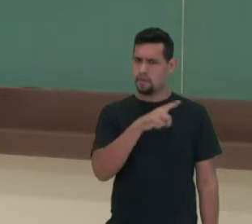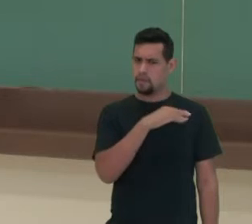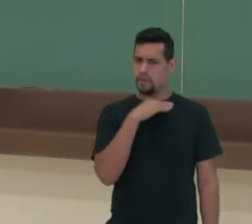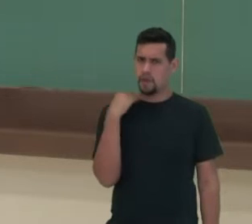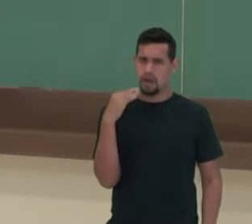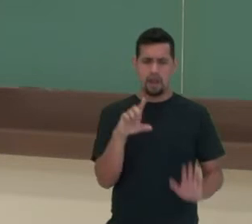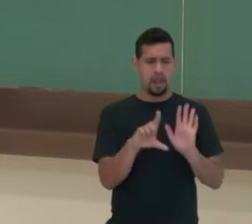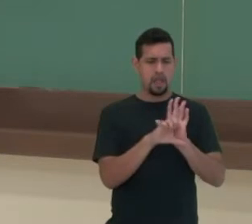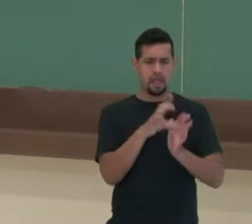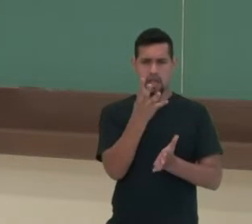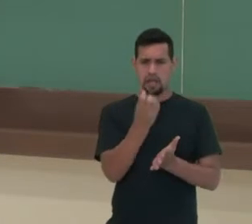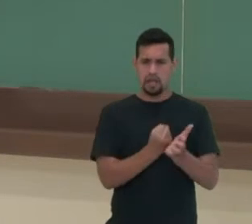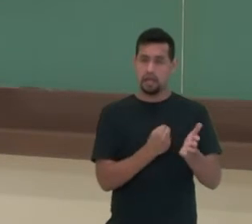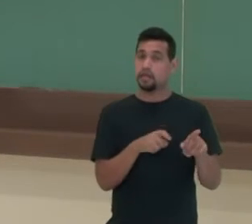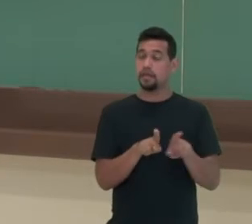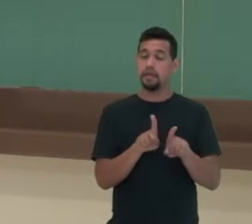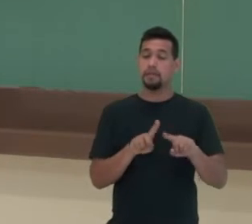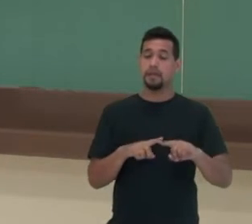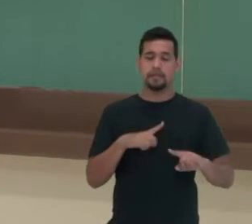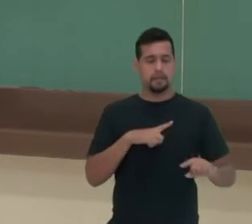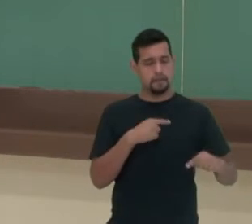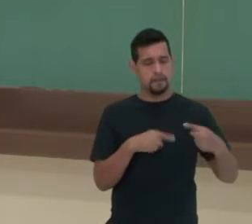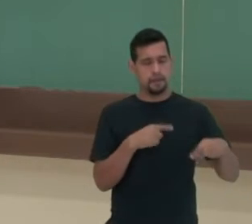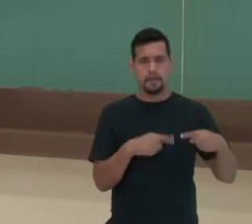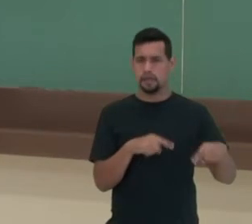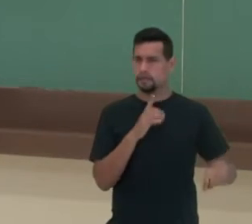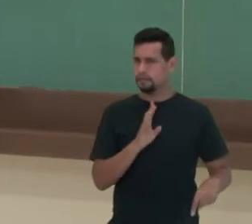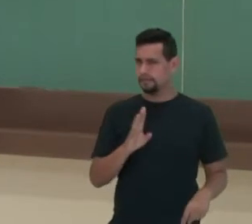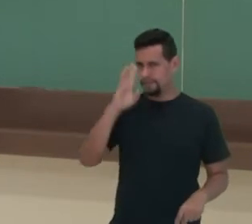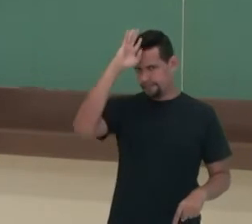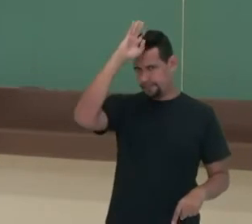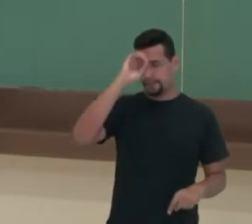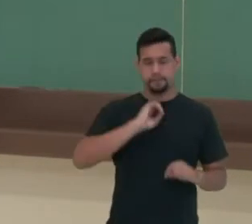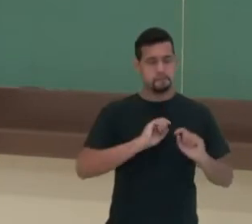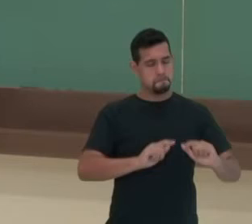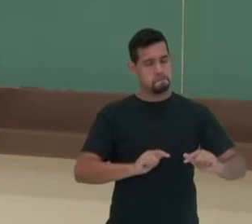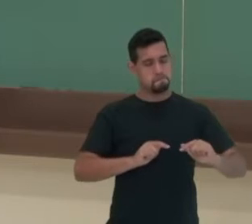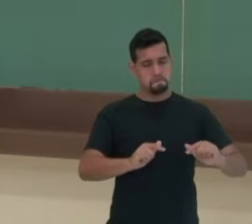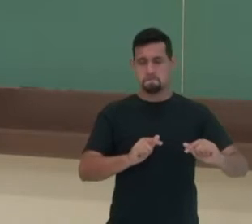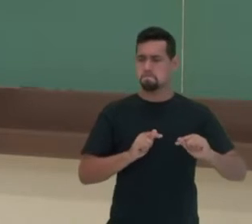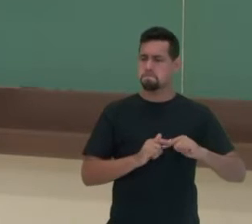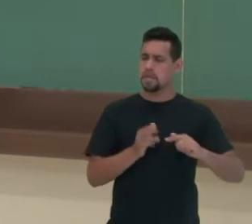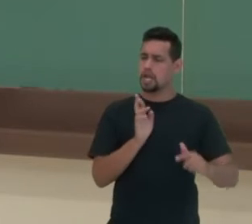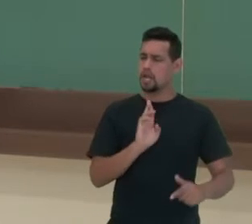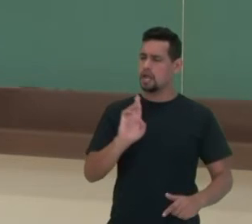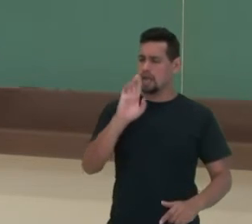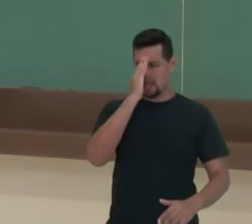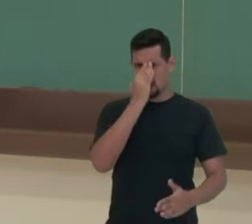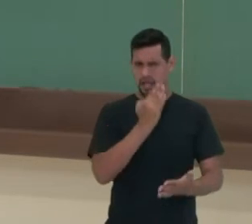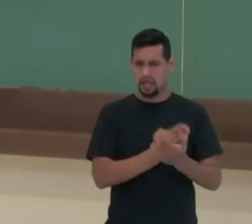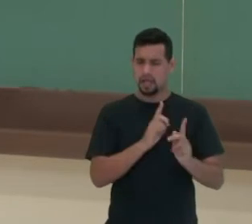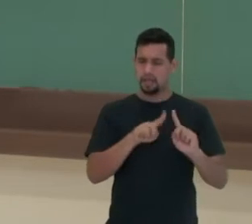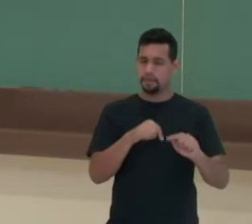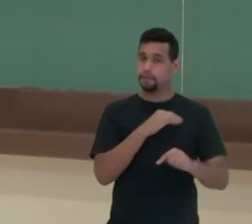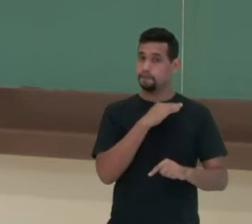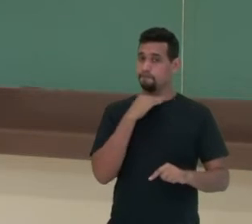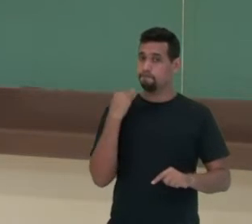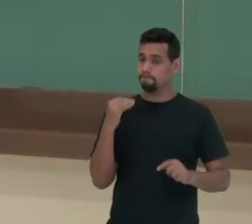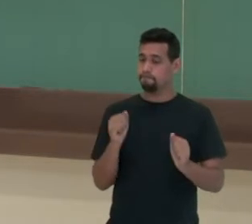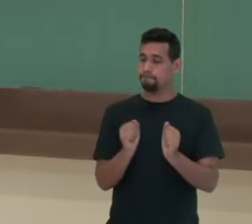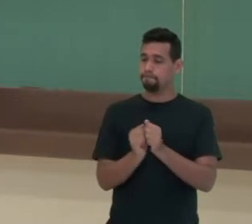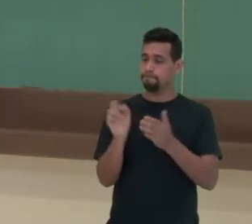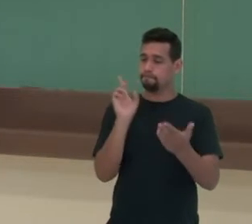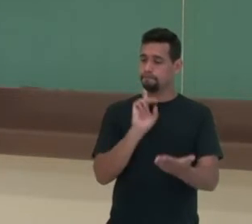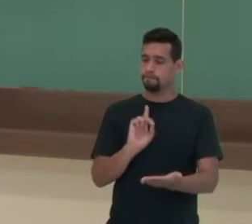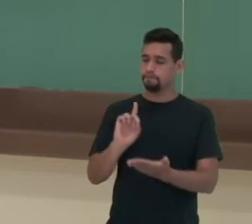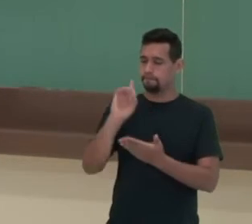aprovada, portanto, uma política romana que legitimava uma ação religiosa, uma crença no pós-morte do imperador ao lado dos deuses